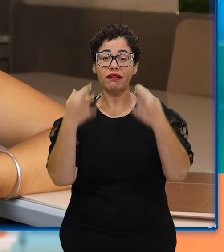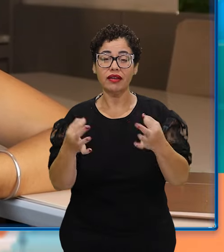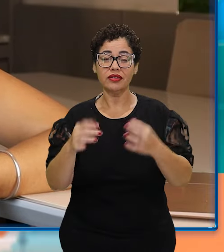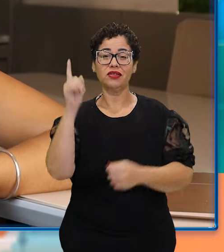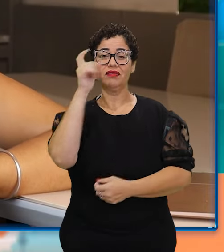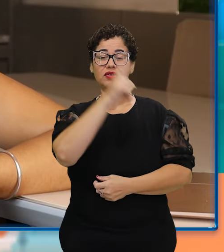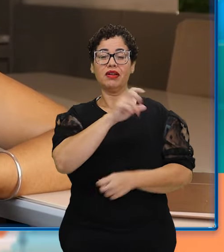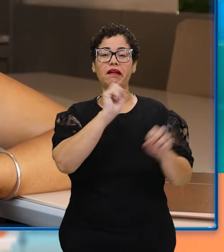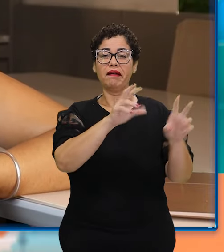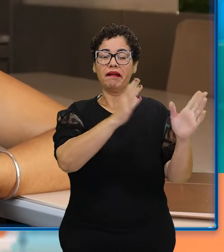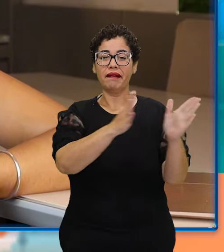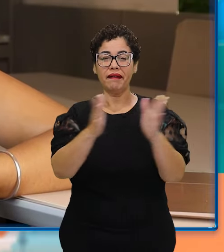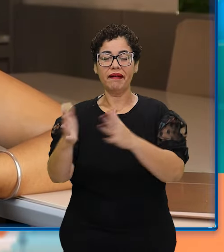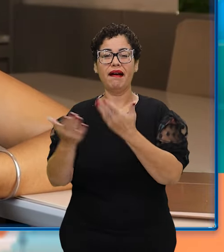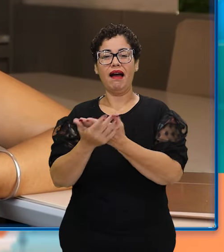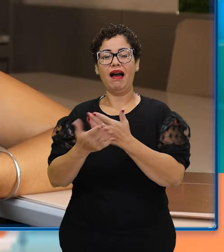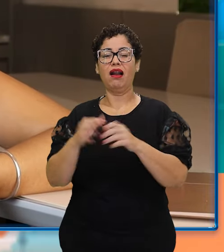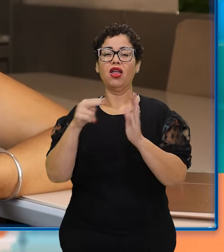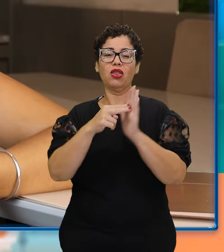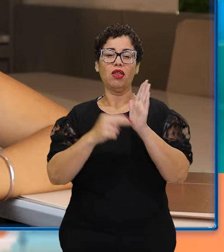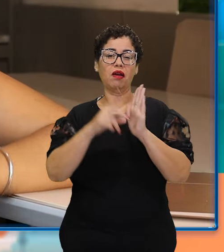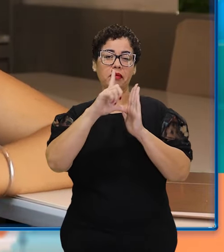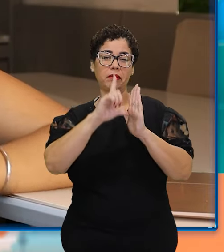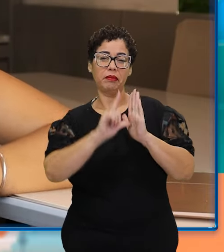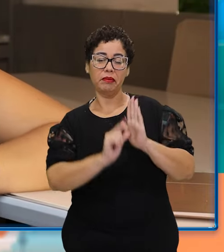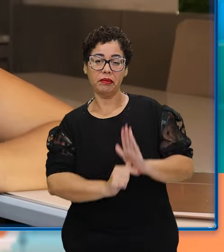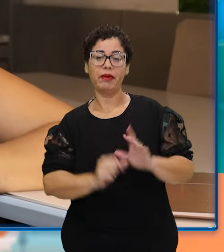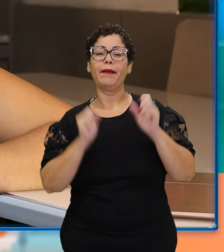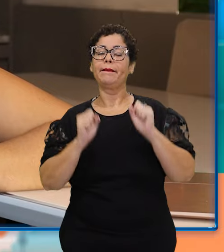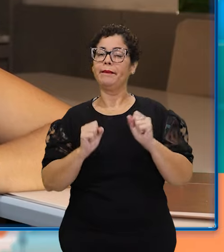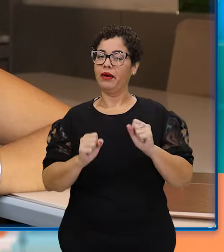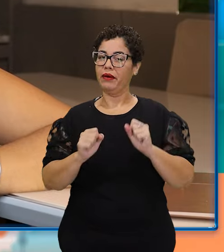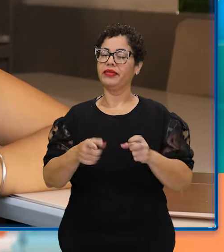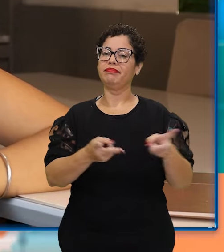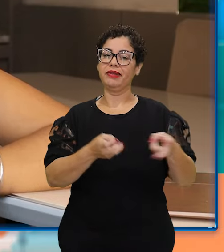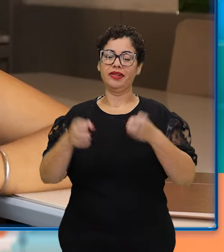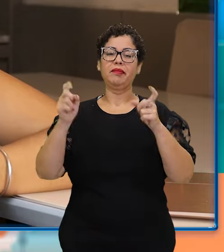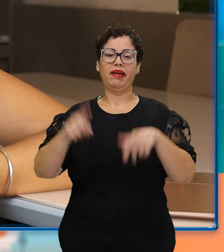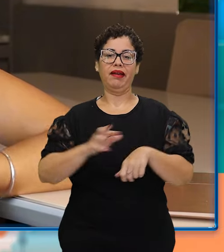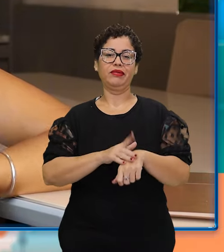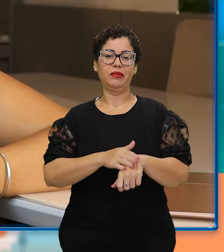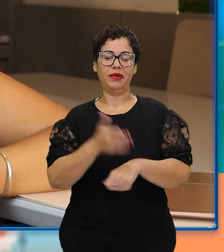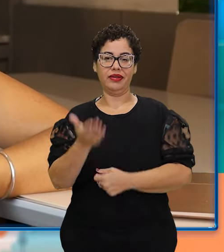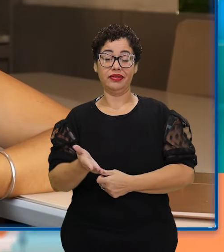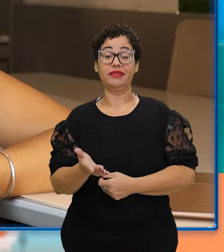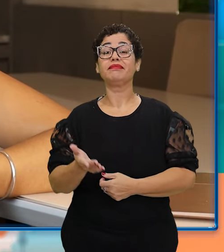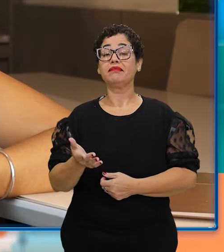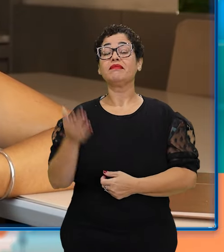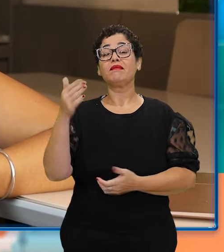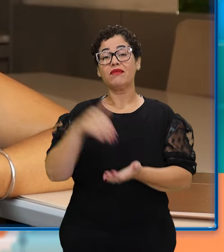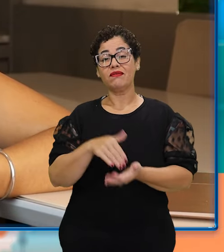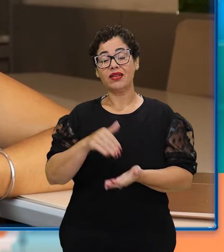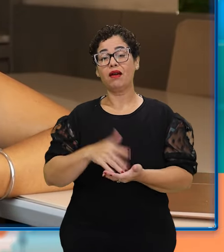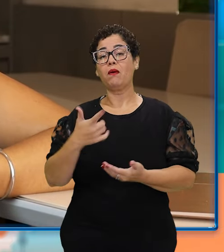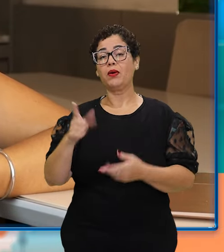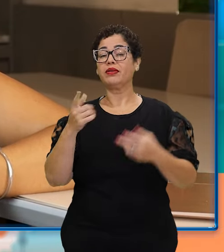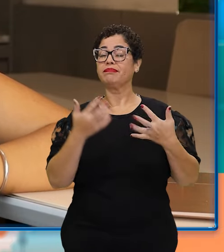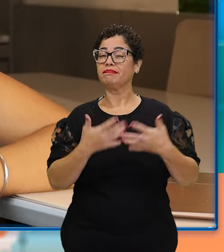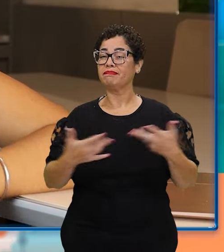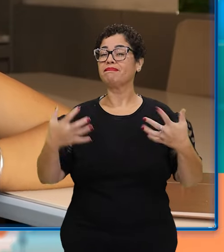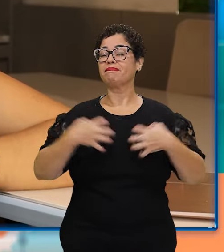dificuldade de acompanhar as aulas, então notas mais baixas que também podem aí ser indicadores dessa doença. E por fim, um dos sinais